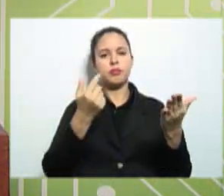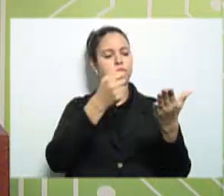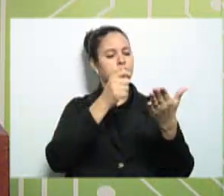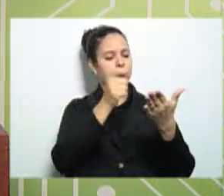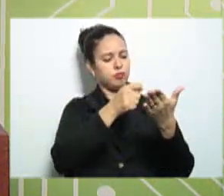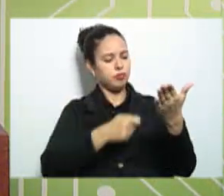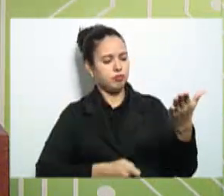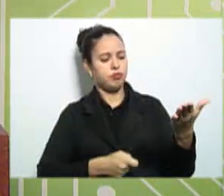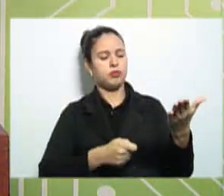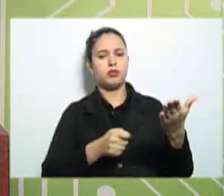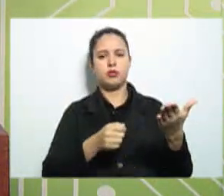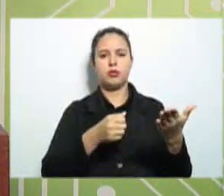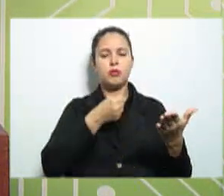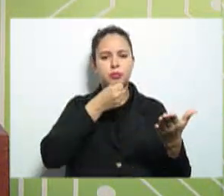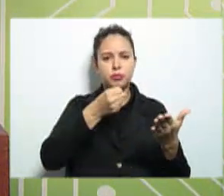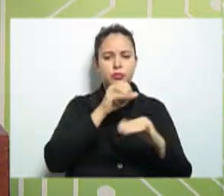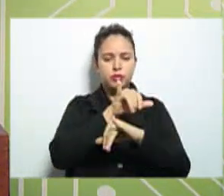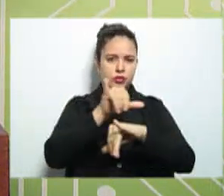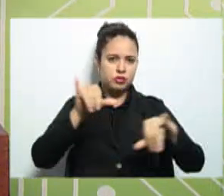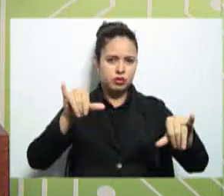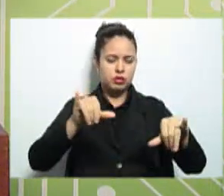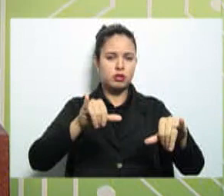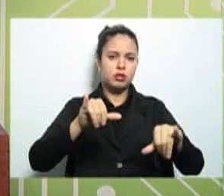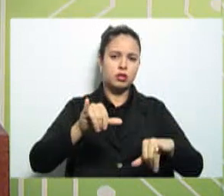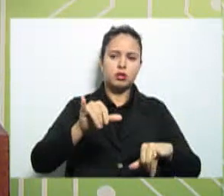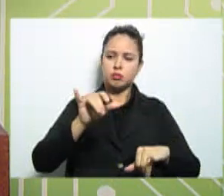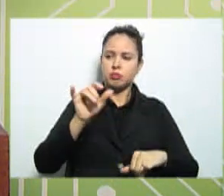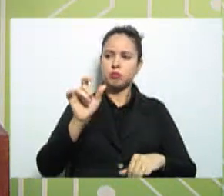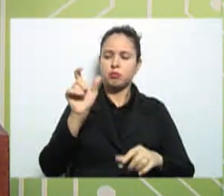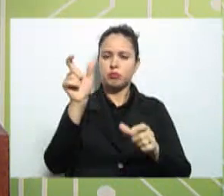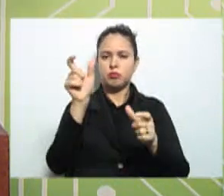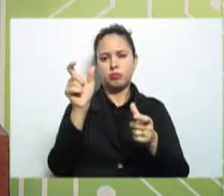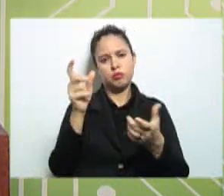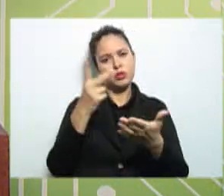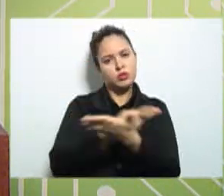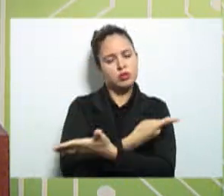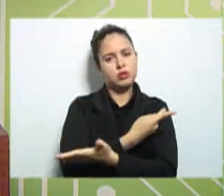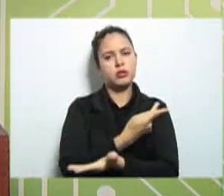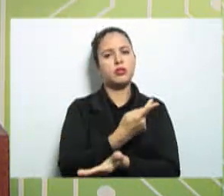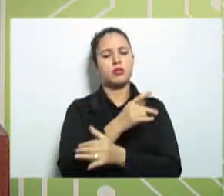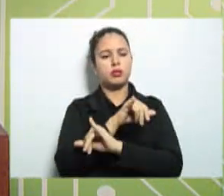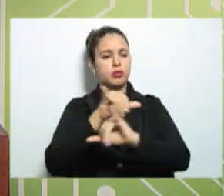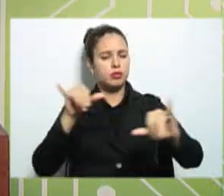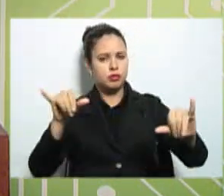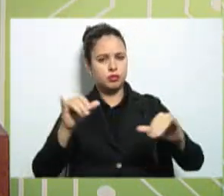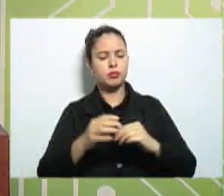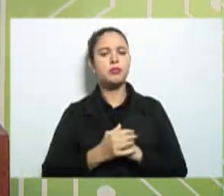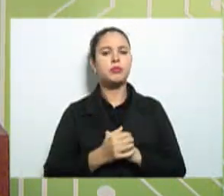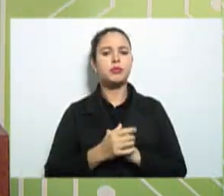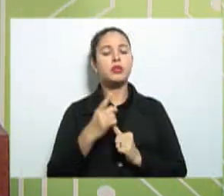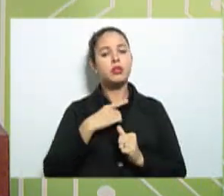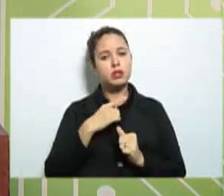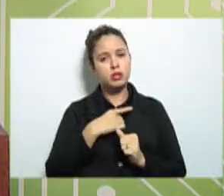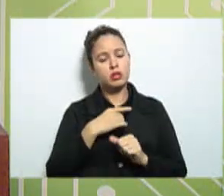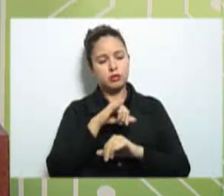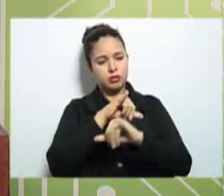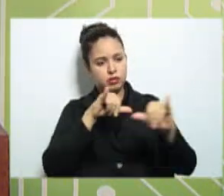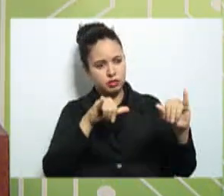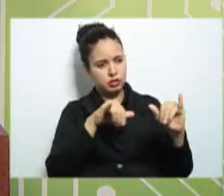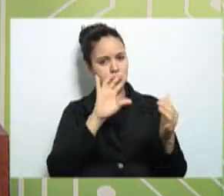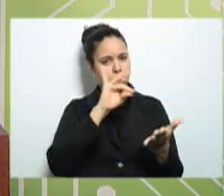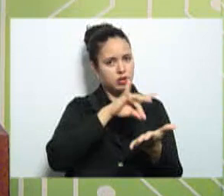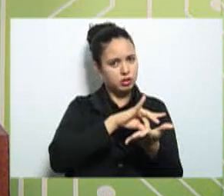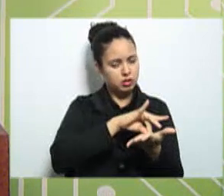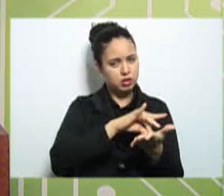narra um fato que aconteceu, né? Então, eu posso ter essa distinção, a narrativa real e a narrativa